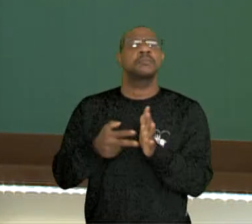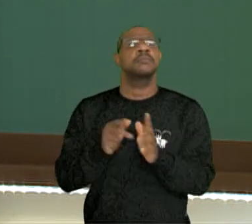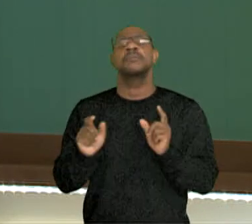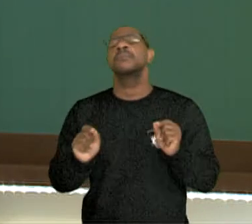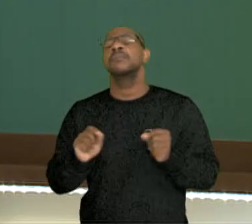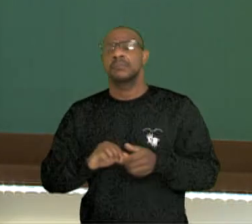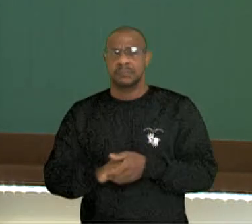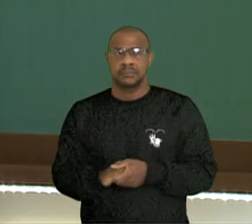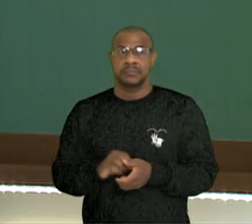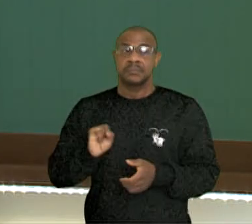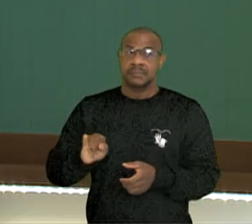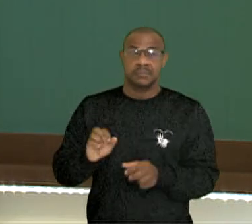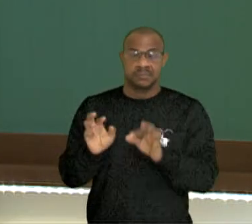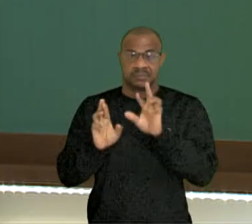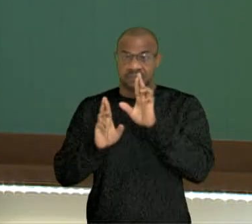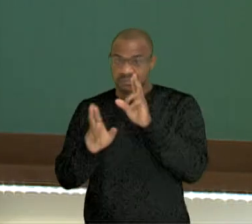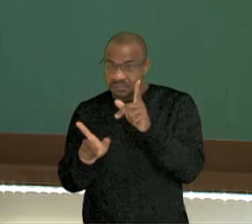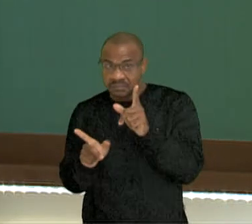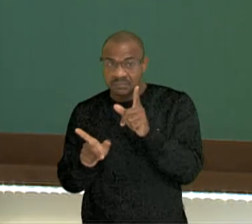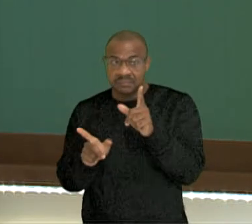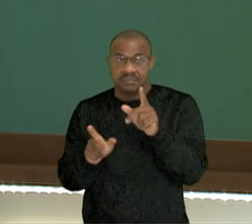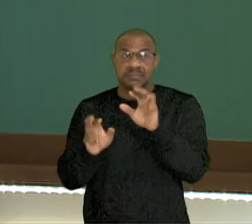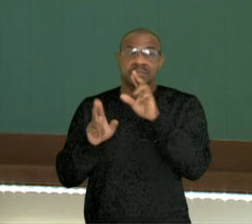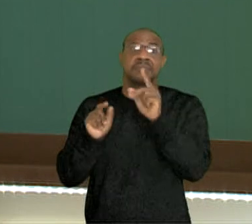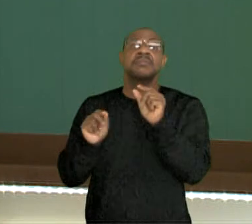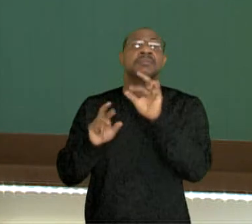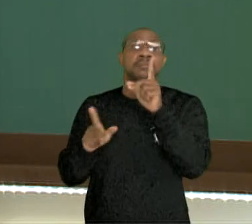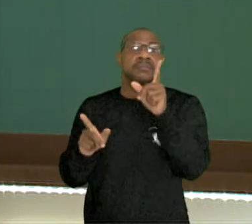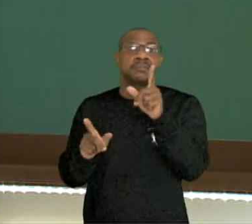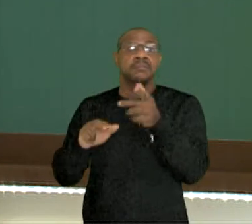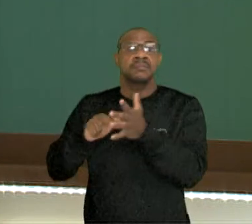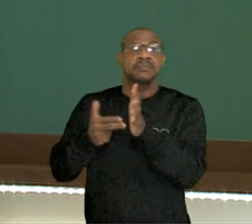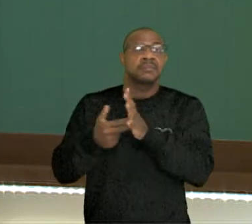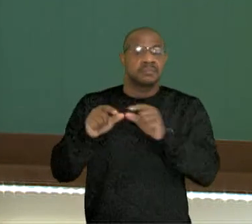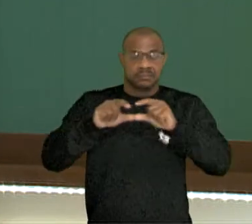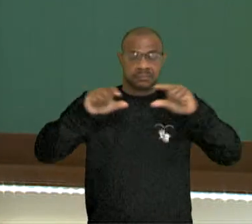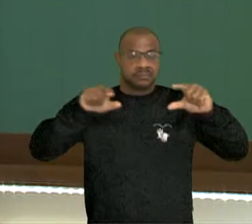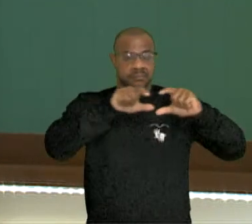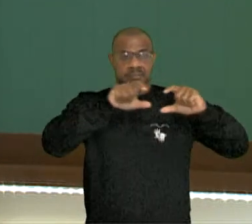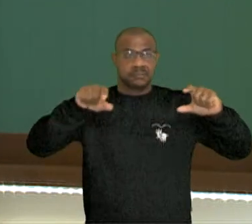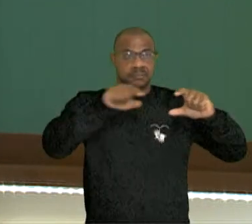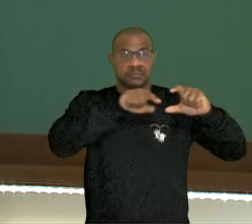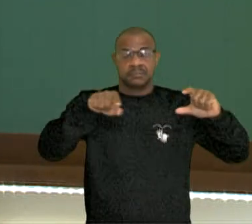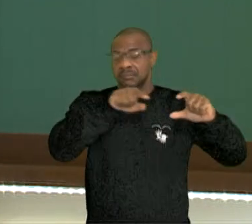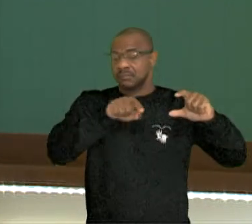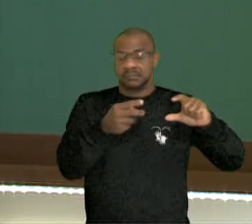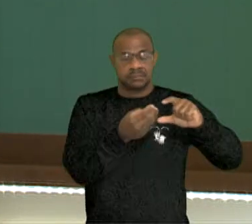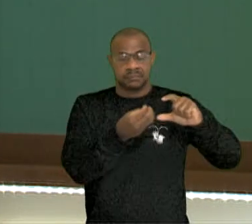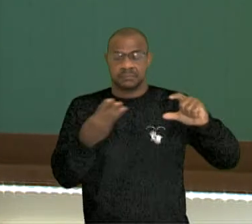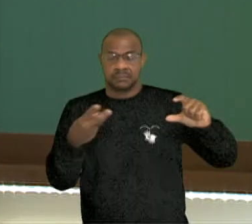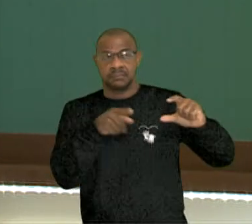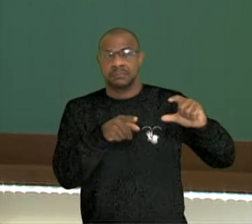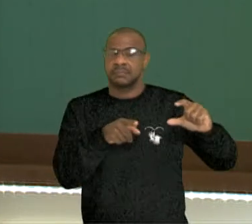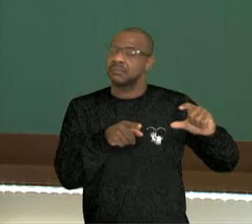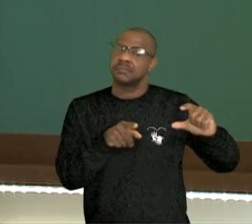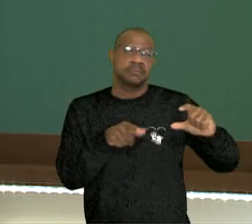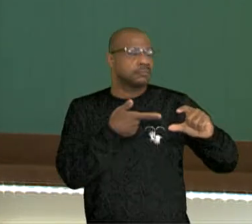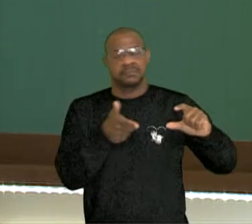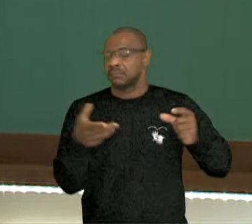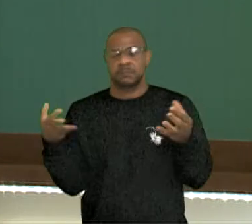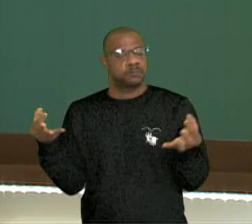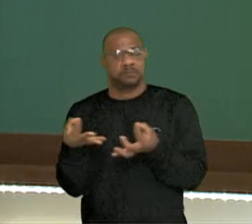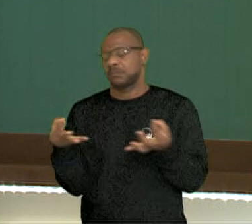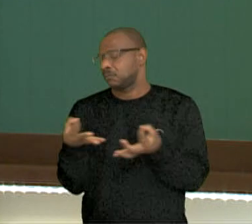significa? Se não for igual, gente, se forem diferentes, significa que esse trinômio aqui, ele não é um